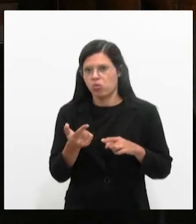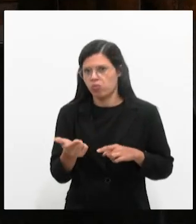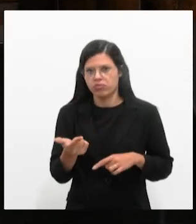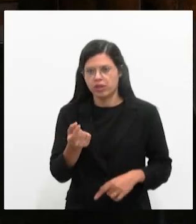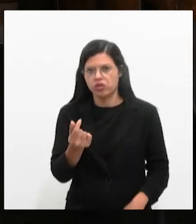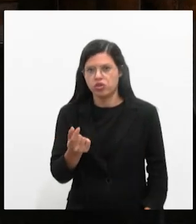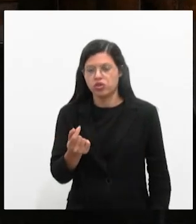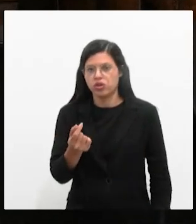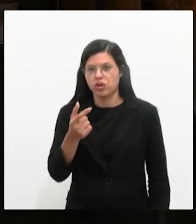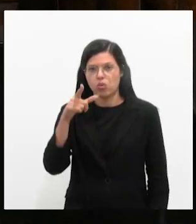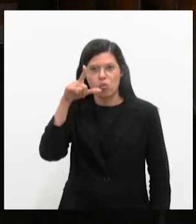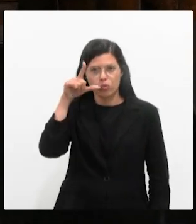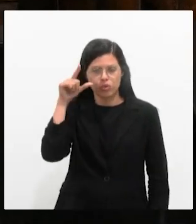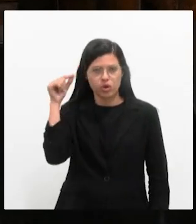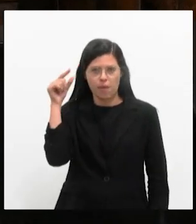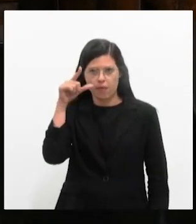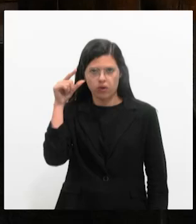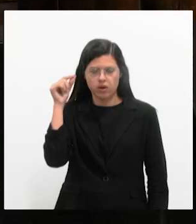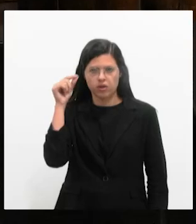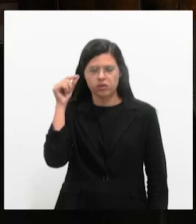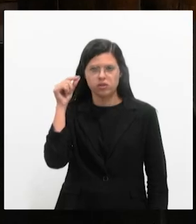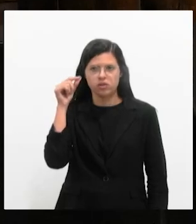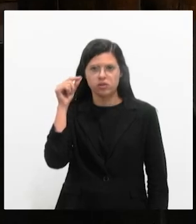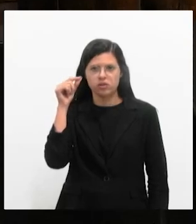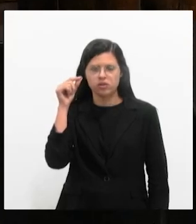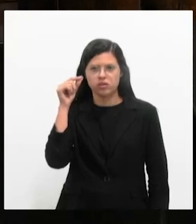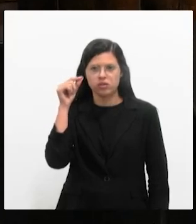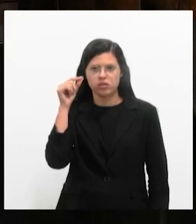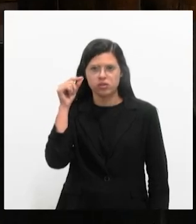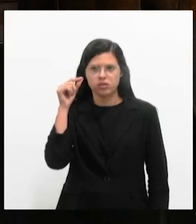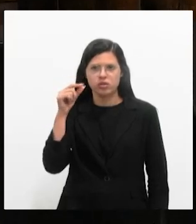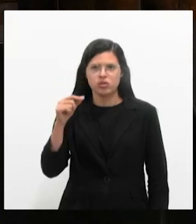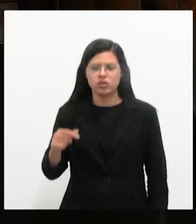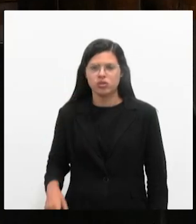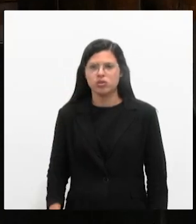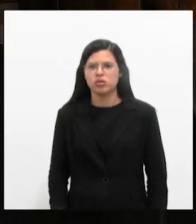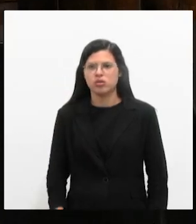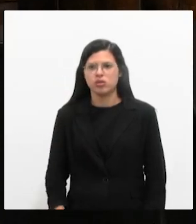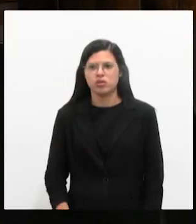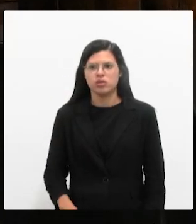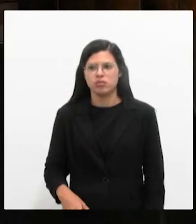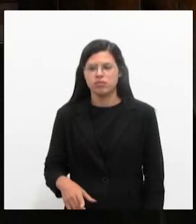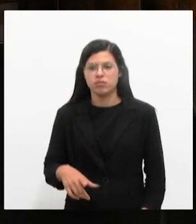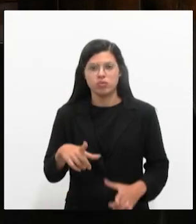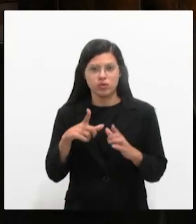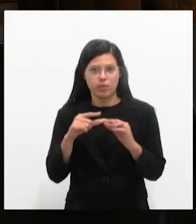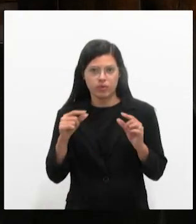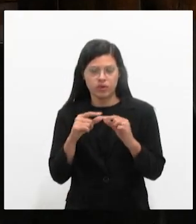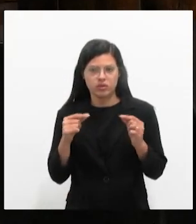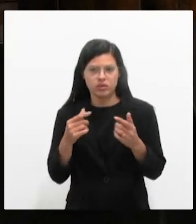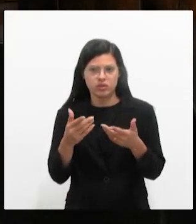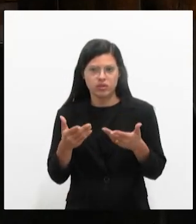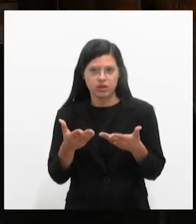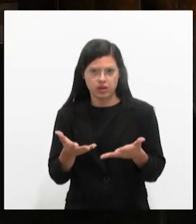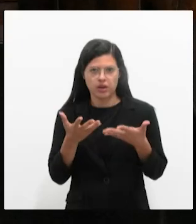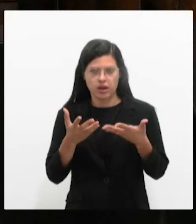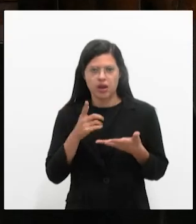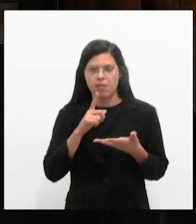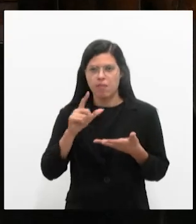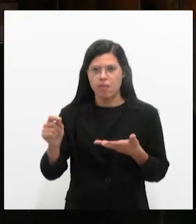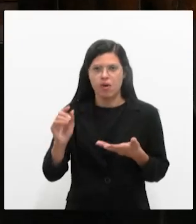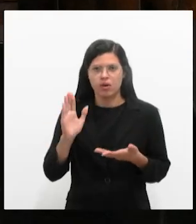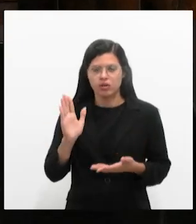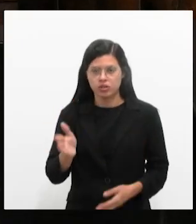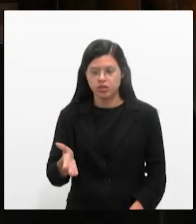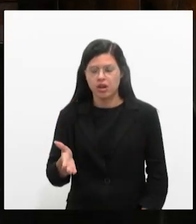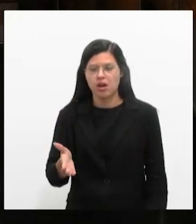Os japoneses querem ir embora já. E tem um grupo de trabalho para fazer a transição.